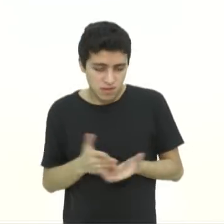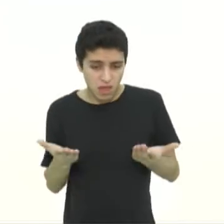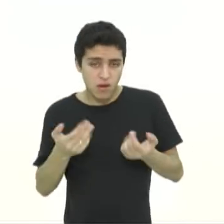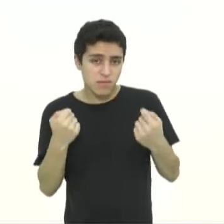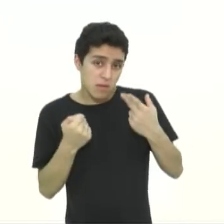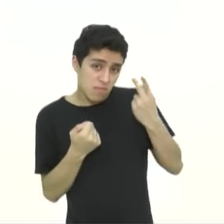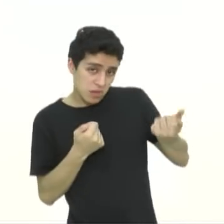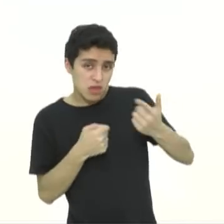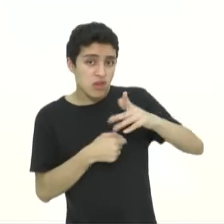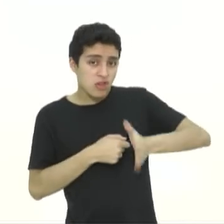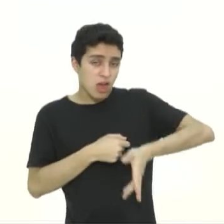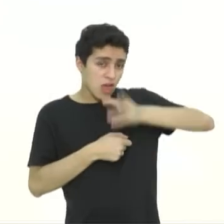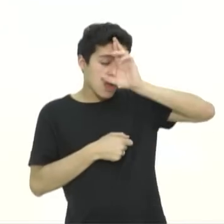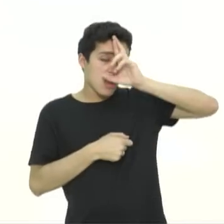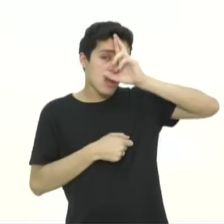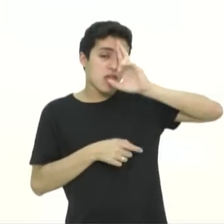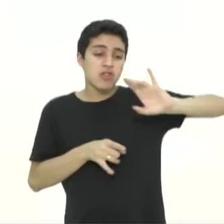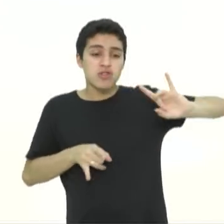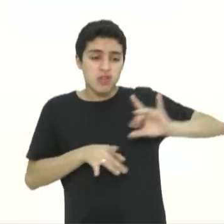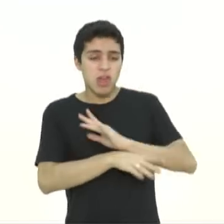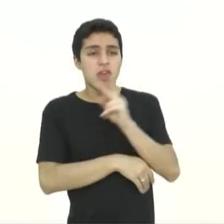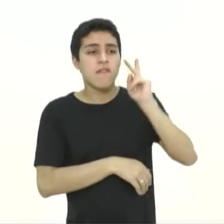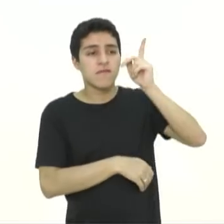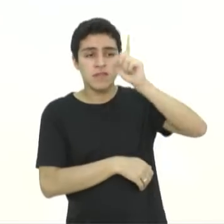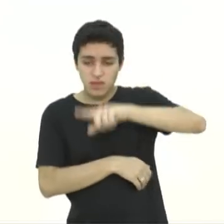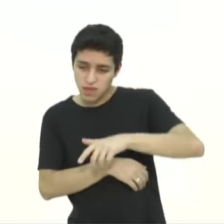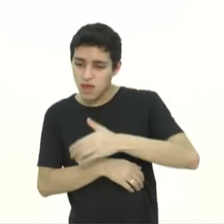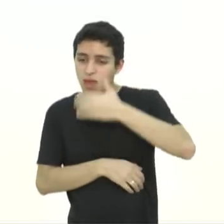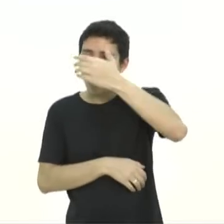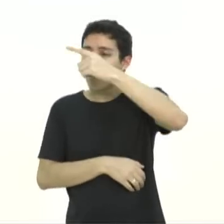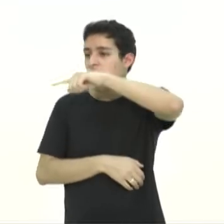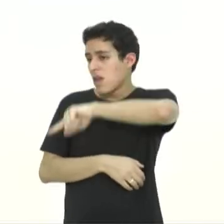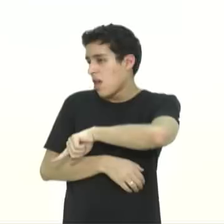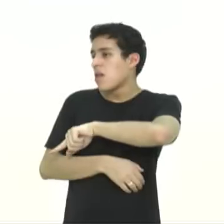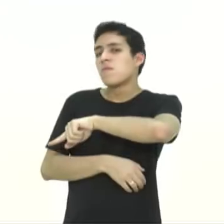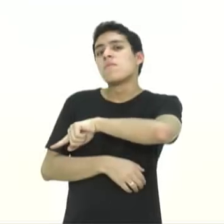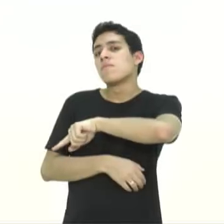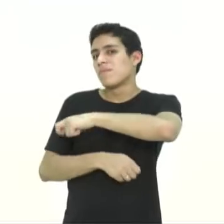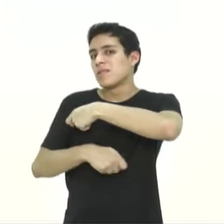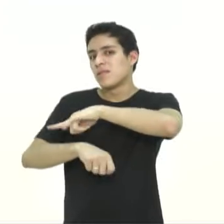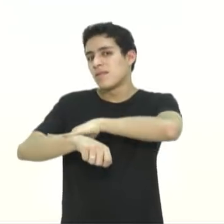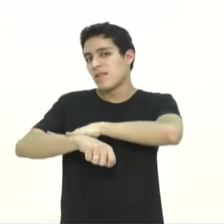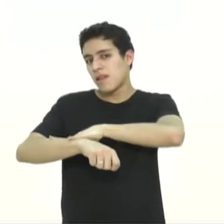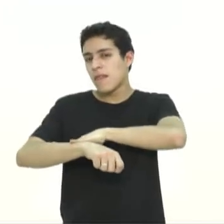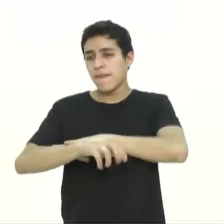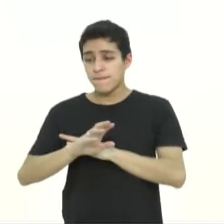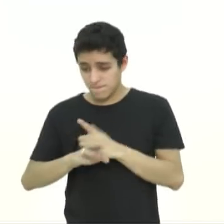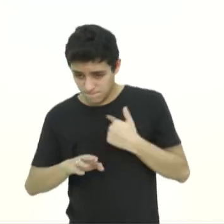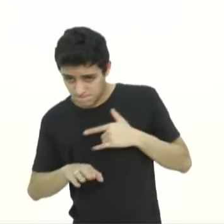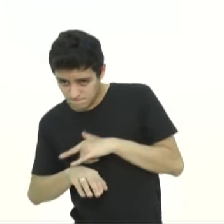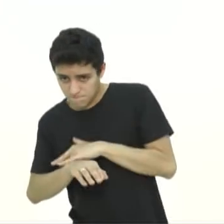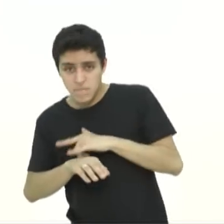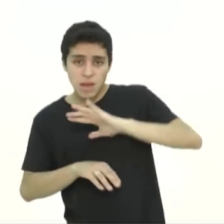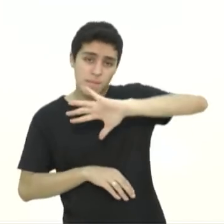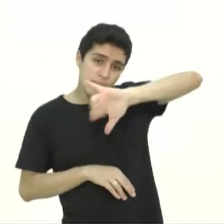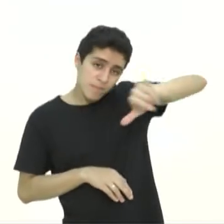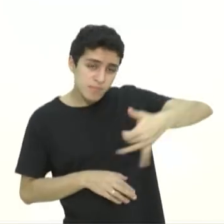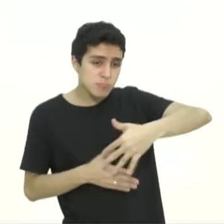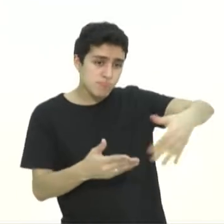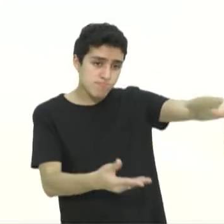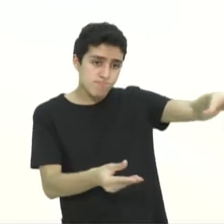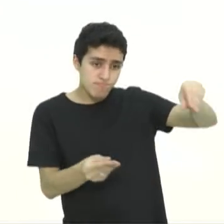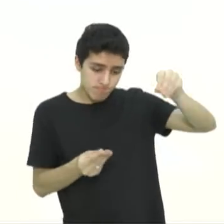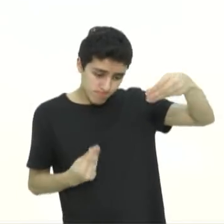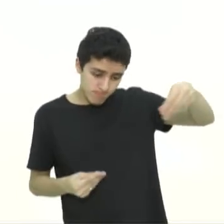ir, é o meio do dia e depois do vinho, da maçã, tenho que ir ao banheiro e já que vou, levo um jornal.